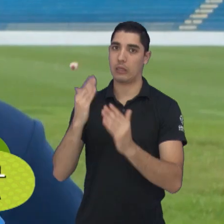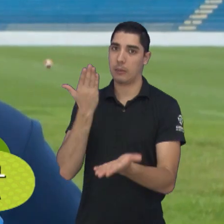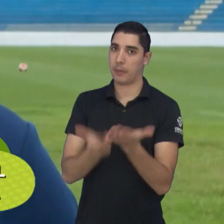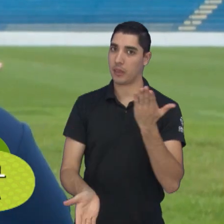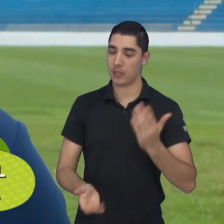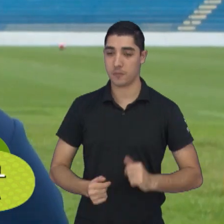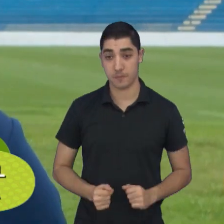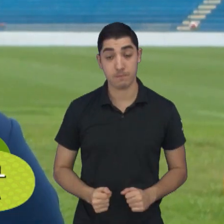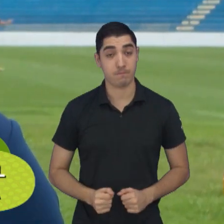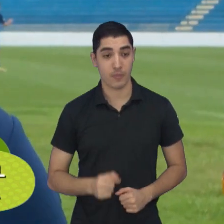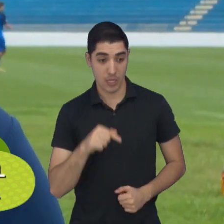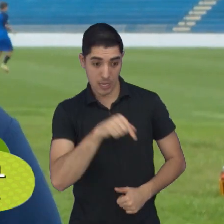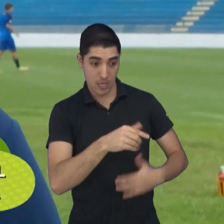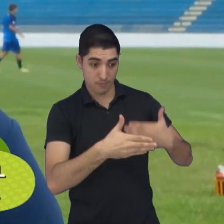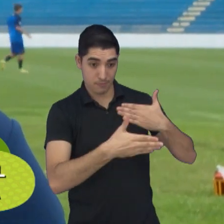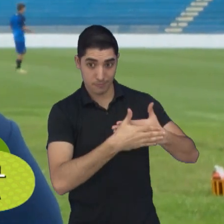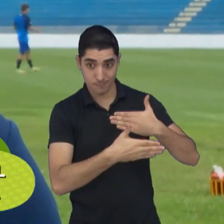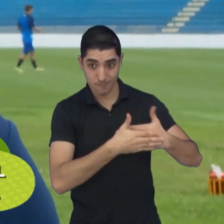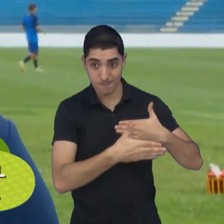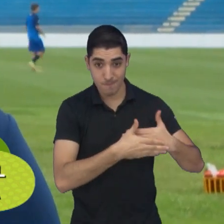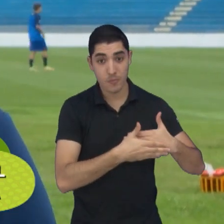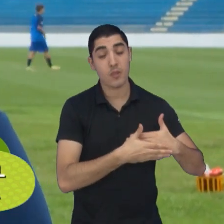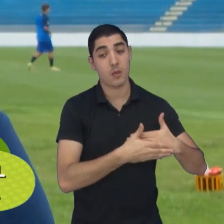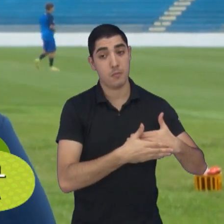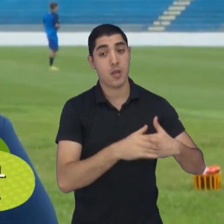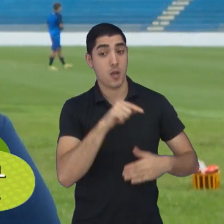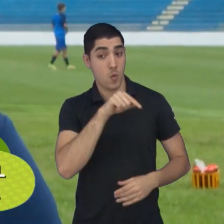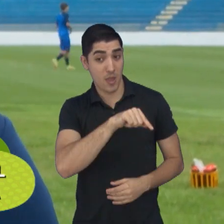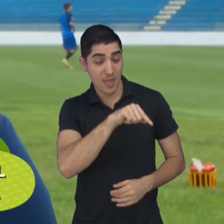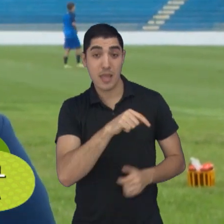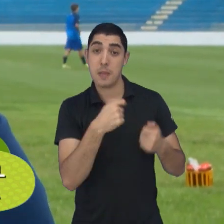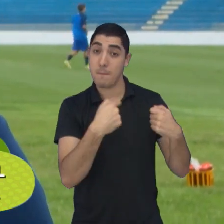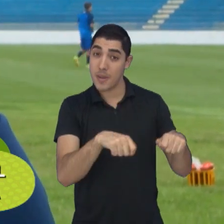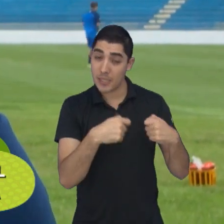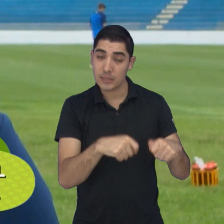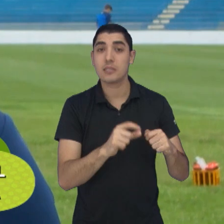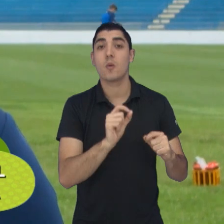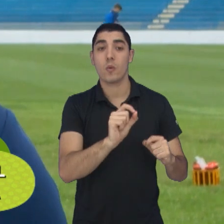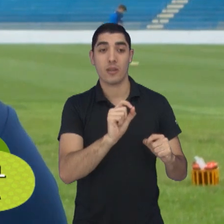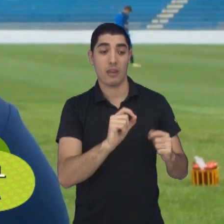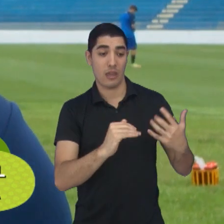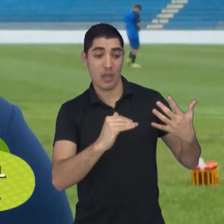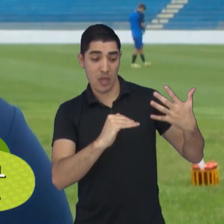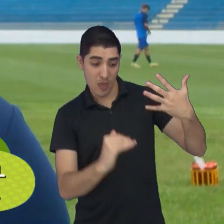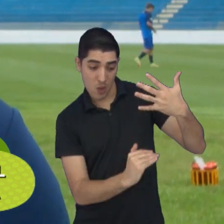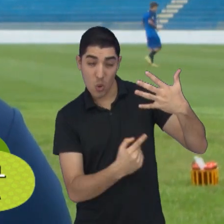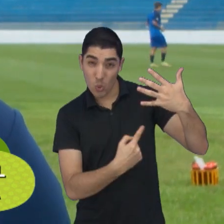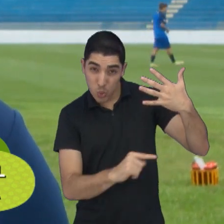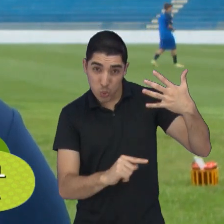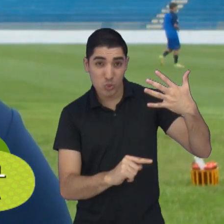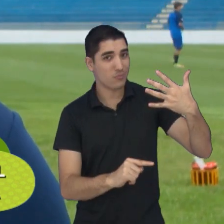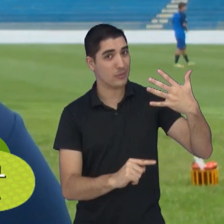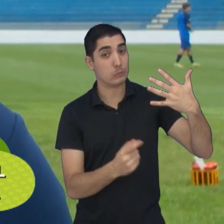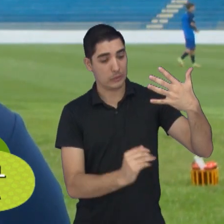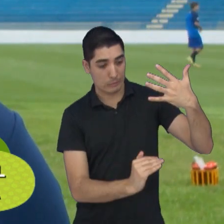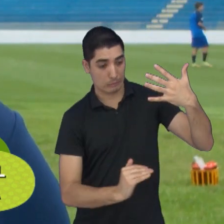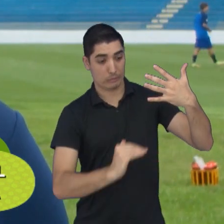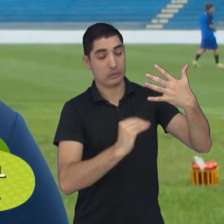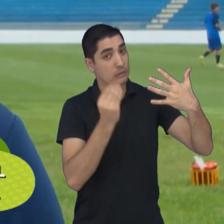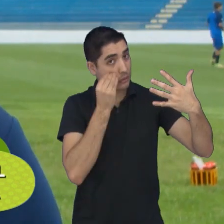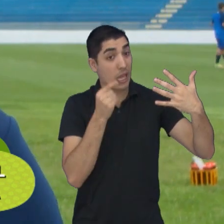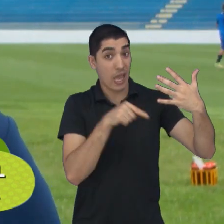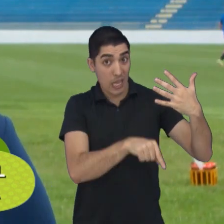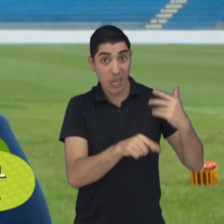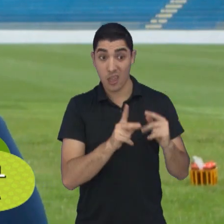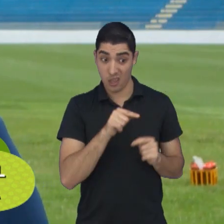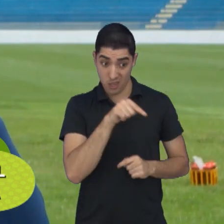O Comercial ele tem que sair da zona de rebaixamento. Então cada jogo para ele é importante, né? Então eu creio que